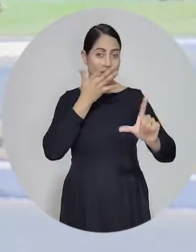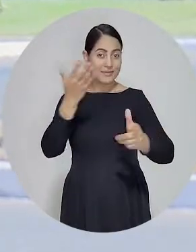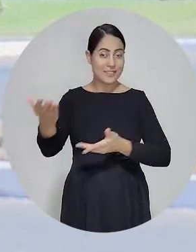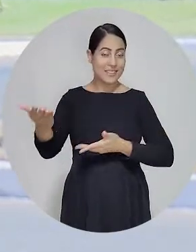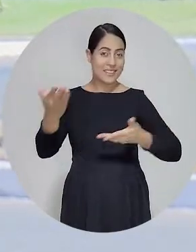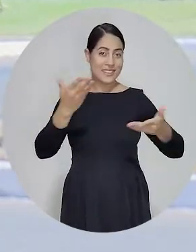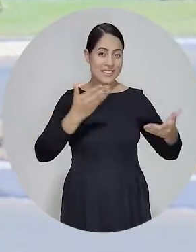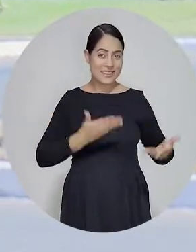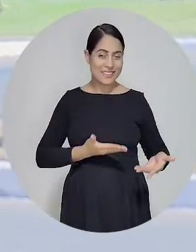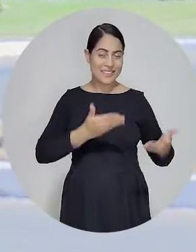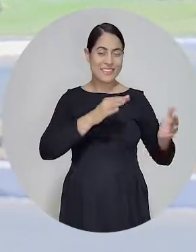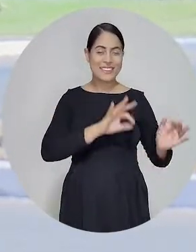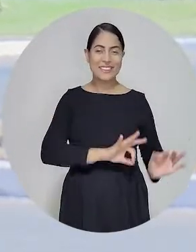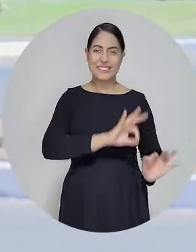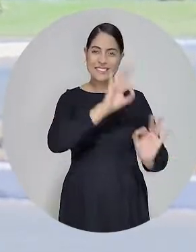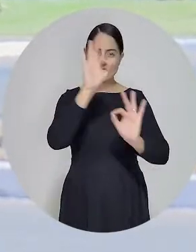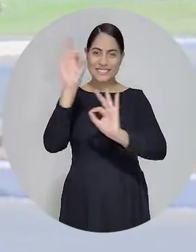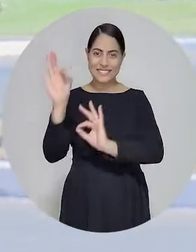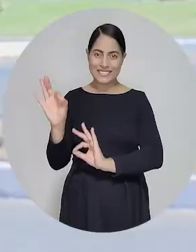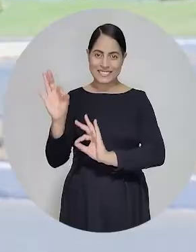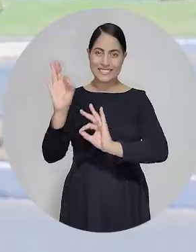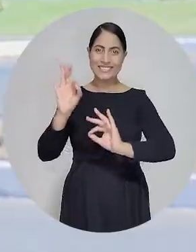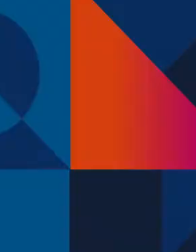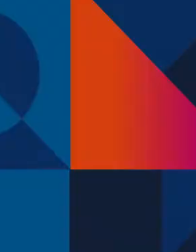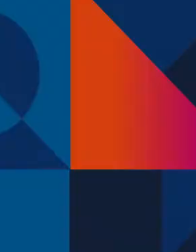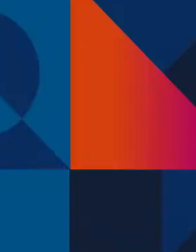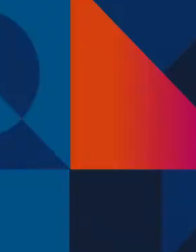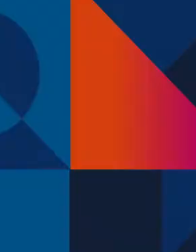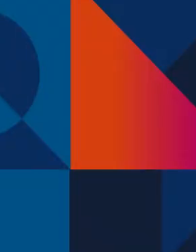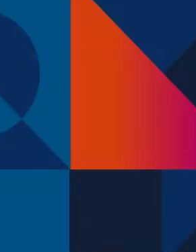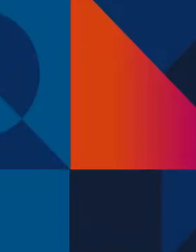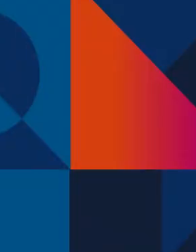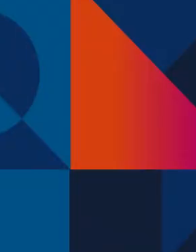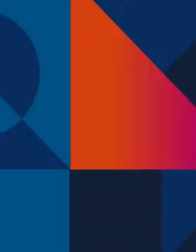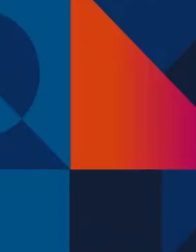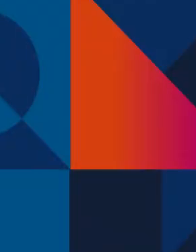nosso convidado, então fique com a gente, já estamos no ar.